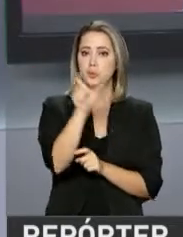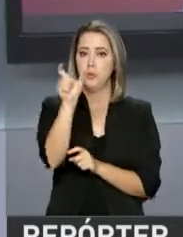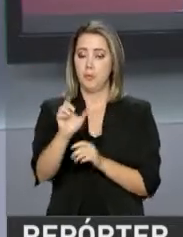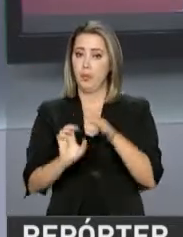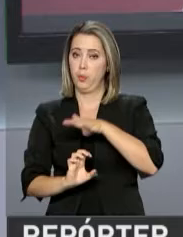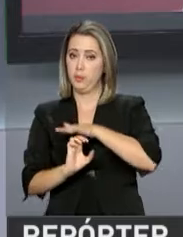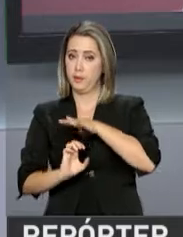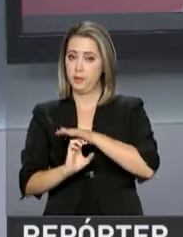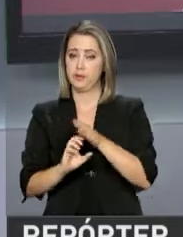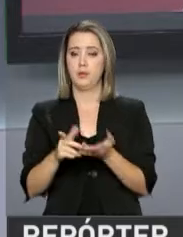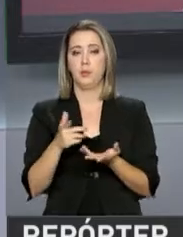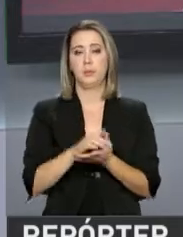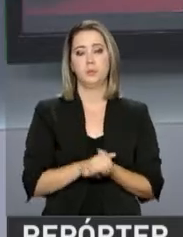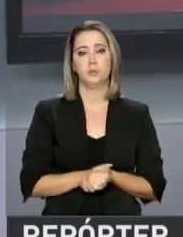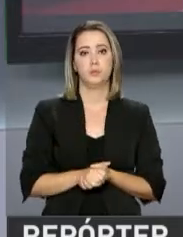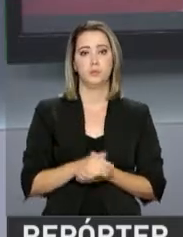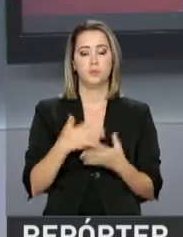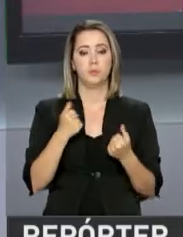Olá, Paulo, boa noite para você.